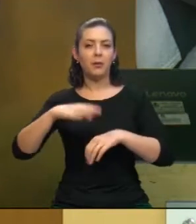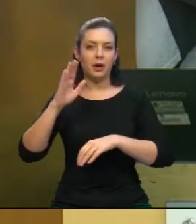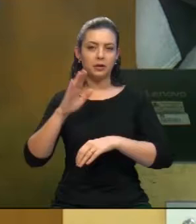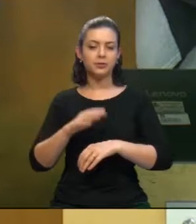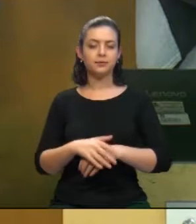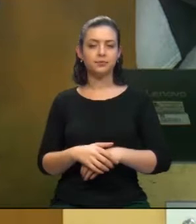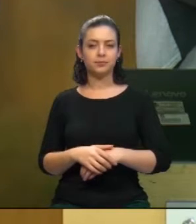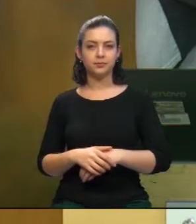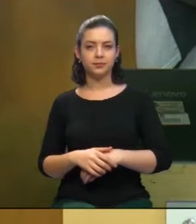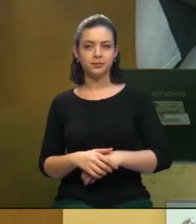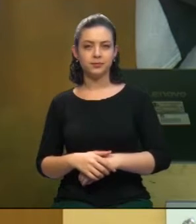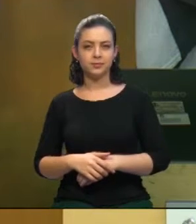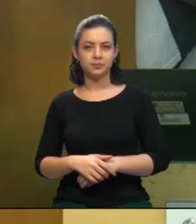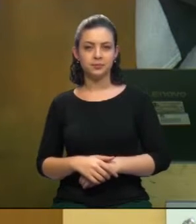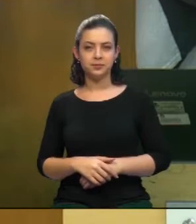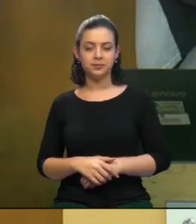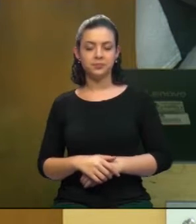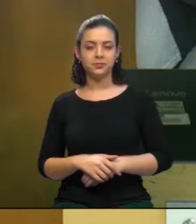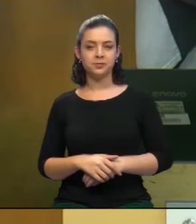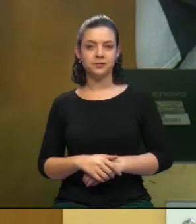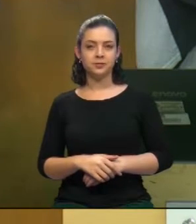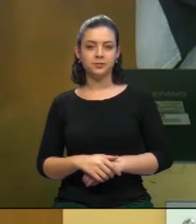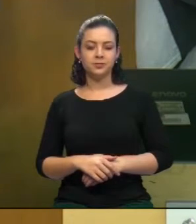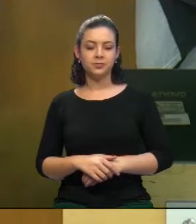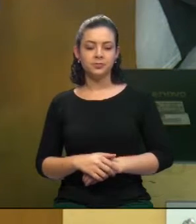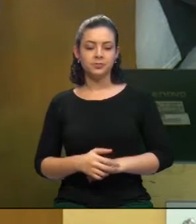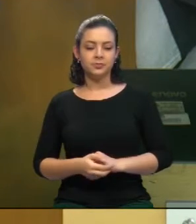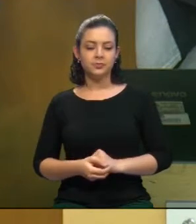usufruem aquele trecho da linha férrea